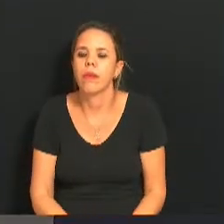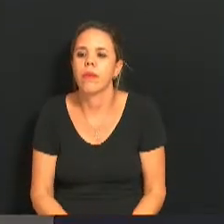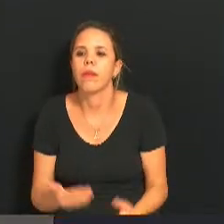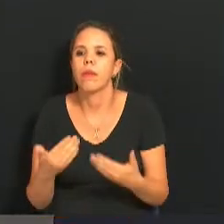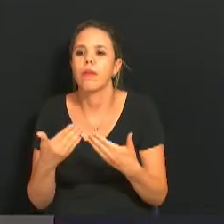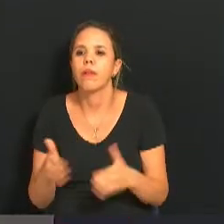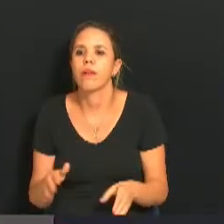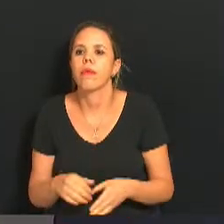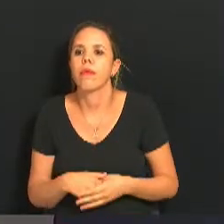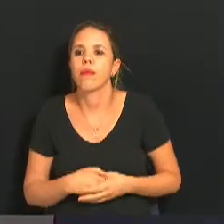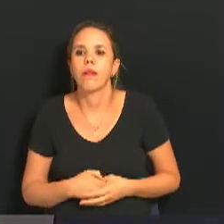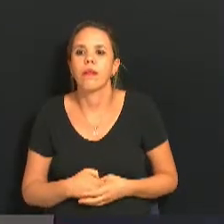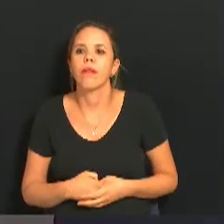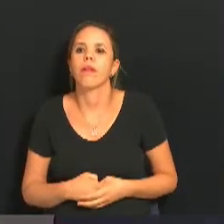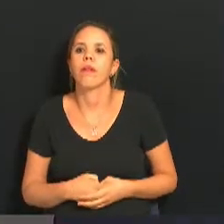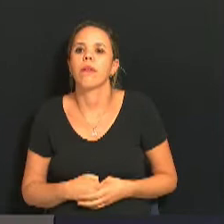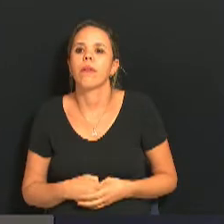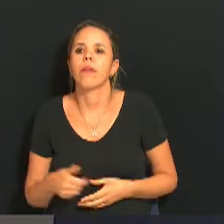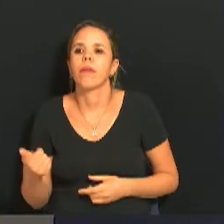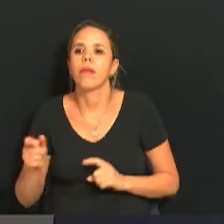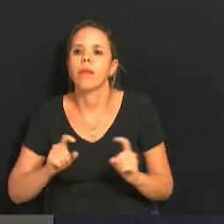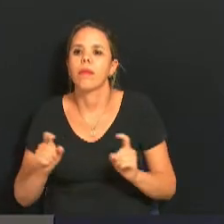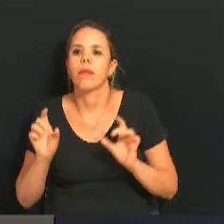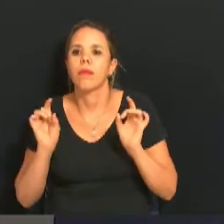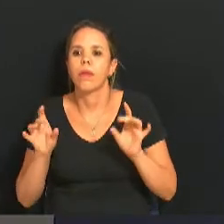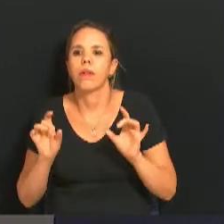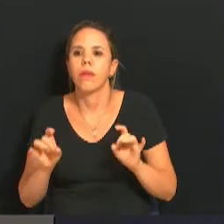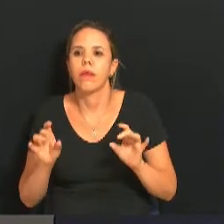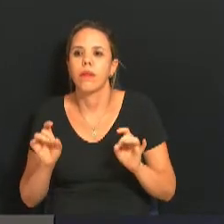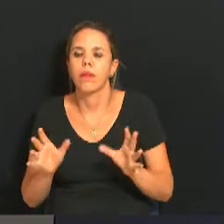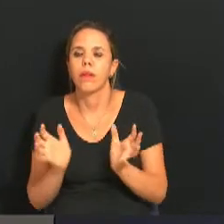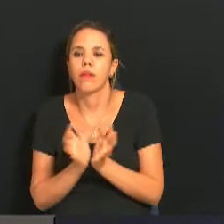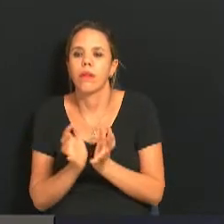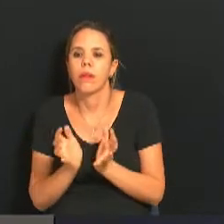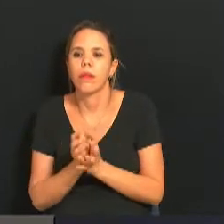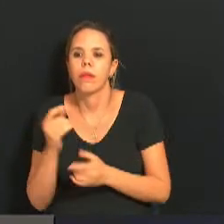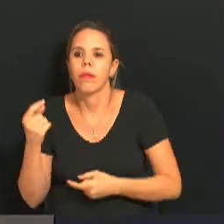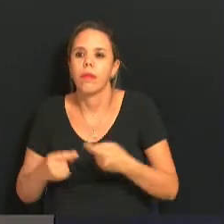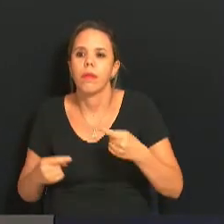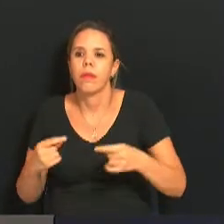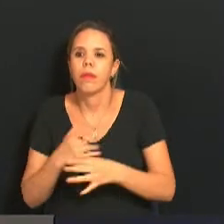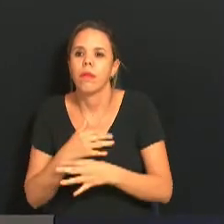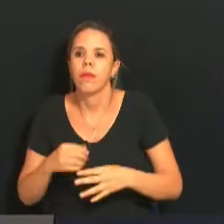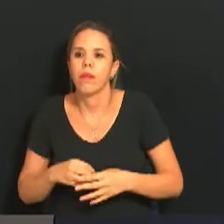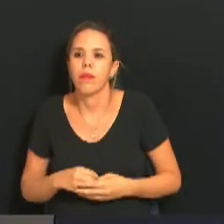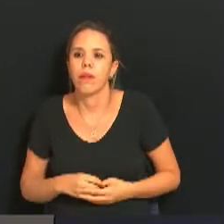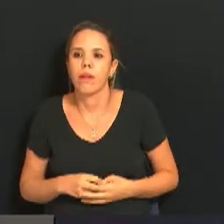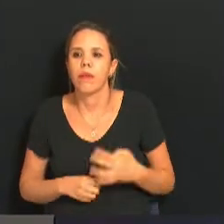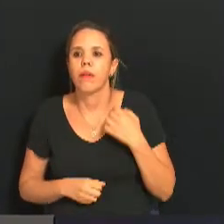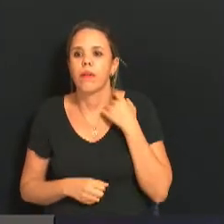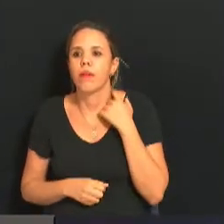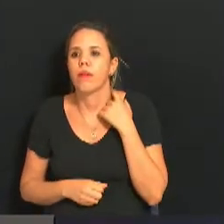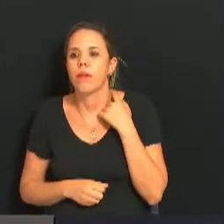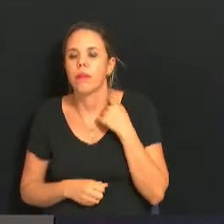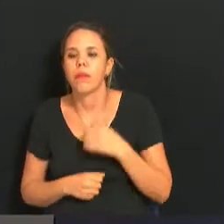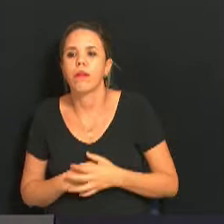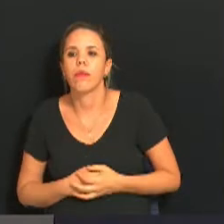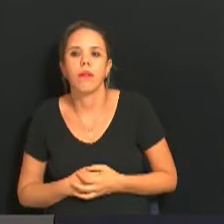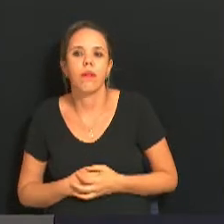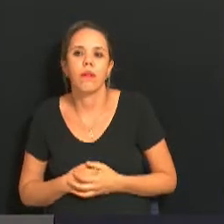aberta a primeira reunião extraordinária da comissão de política Urbana o ambiente